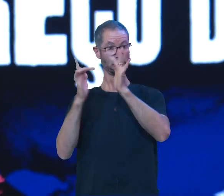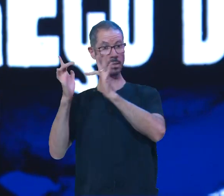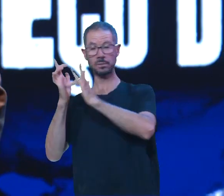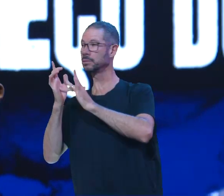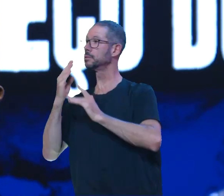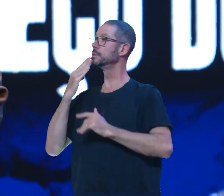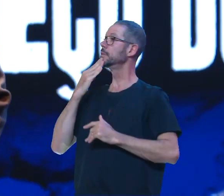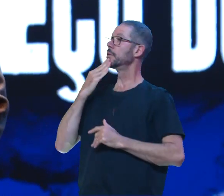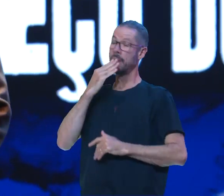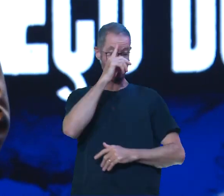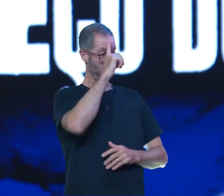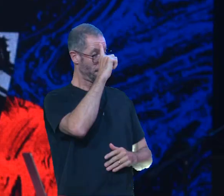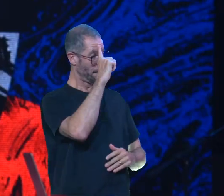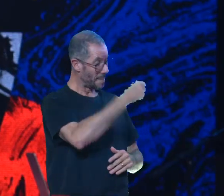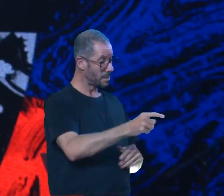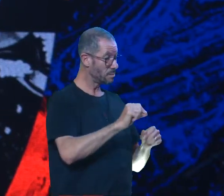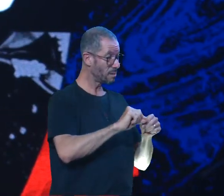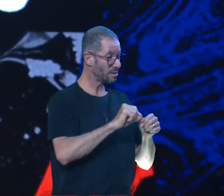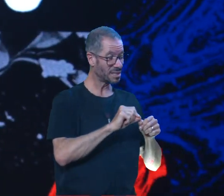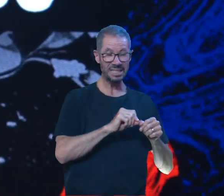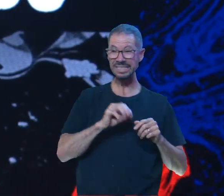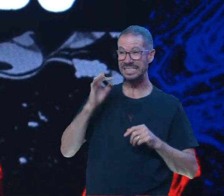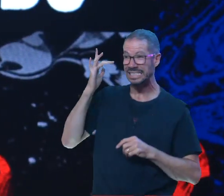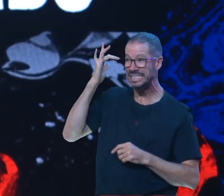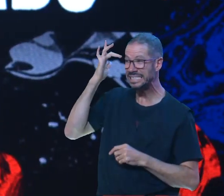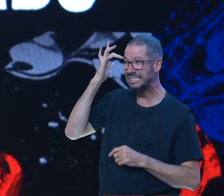pede para fazer que não são fáceis.